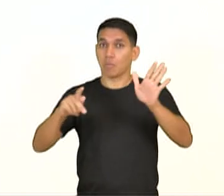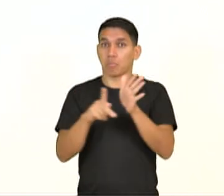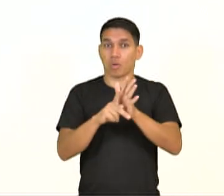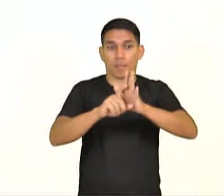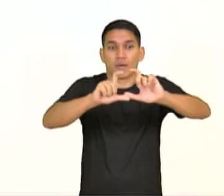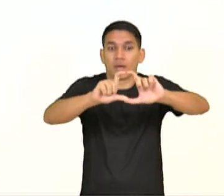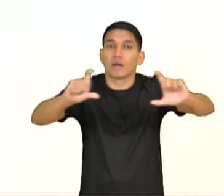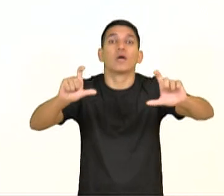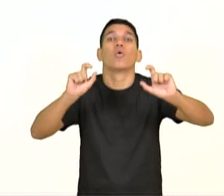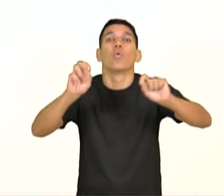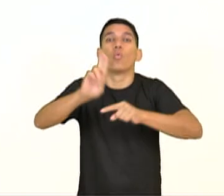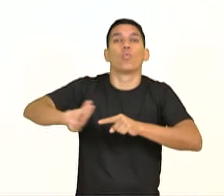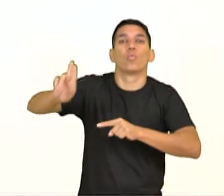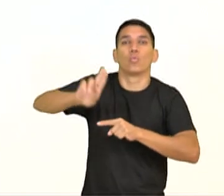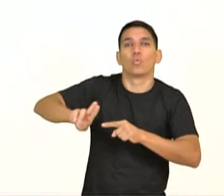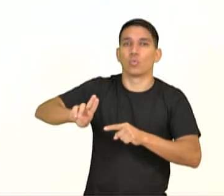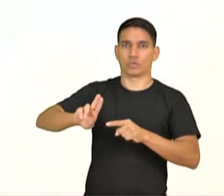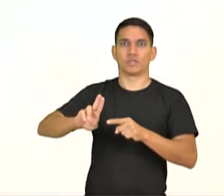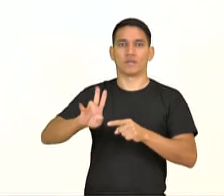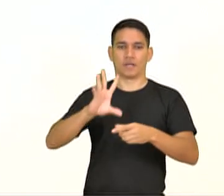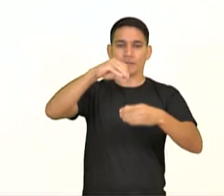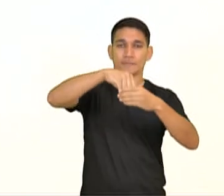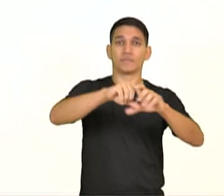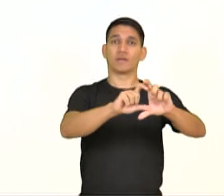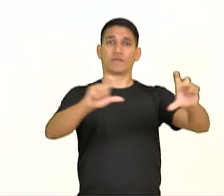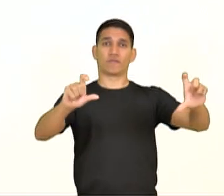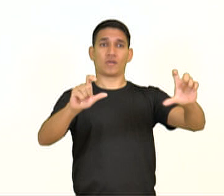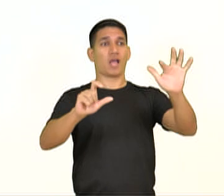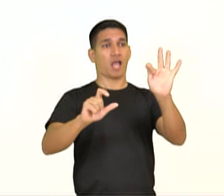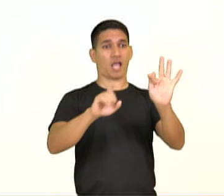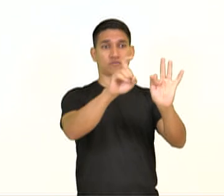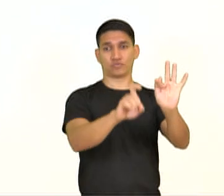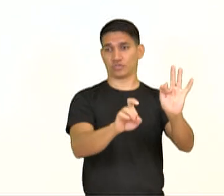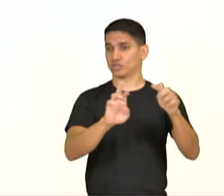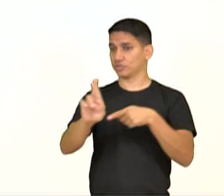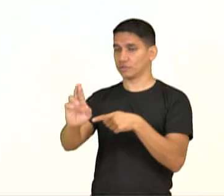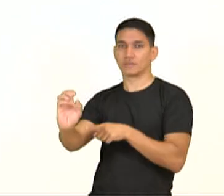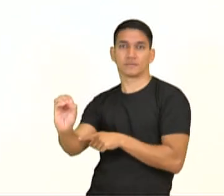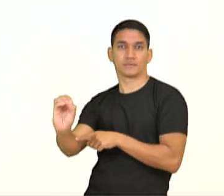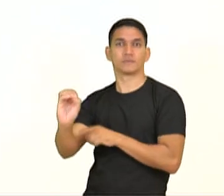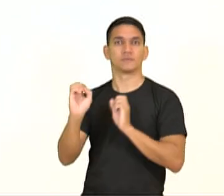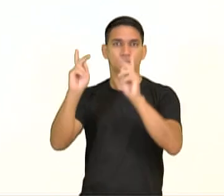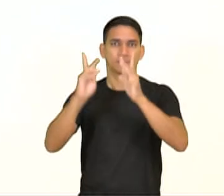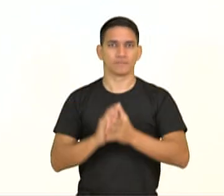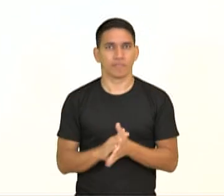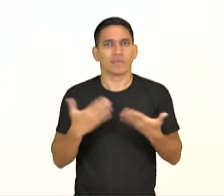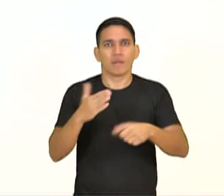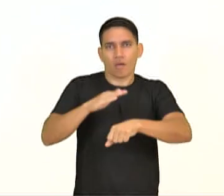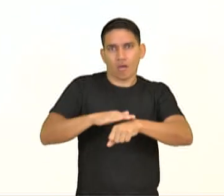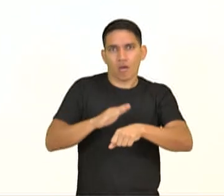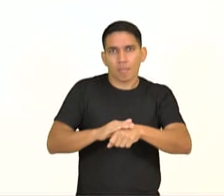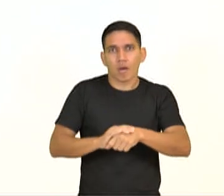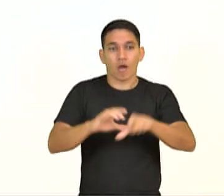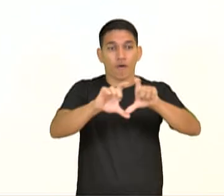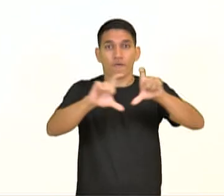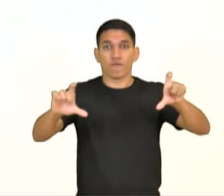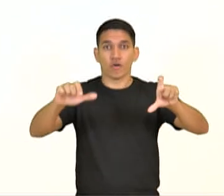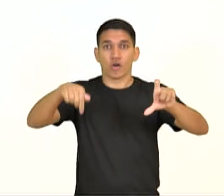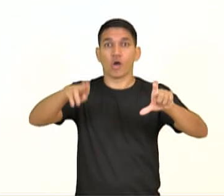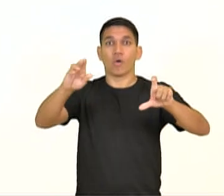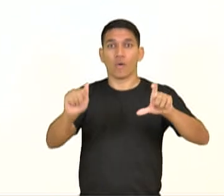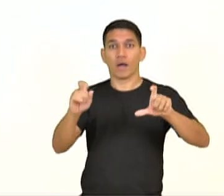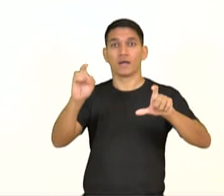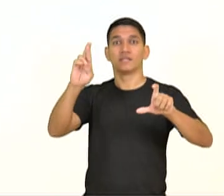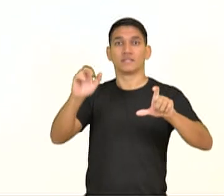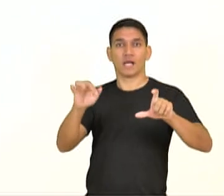equação que é usada para a fórmula f de x igual a zero, tá bom? Então, no caso da função quadrática, nós vamos ter o